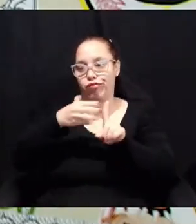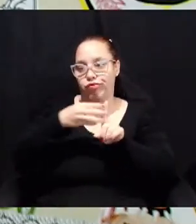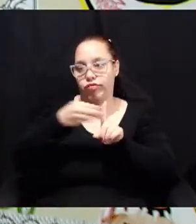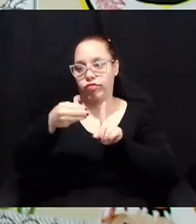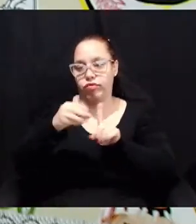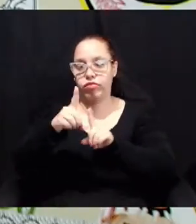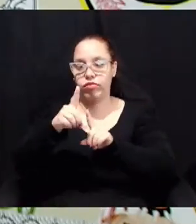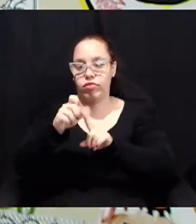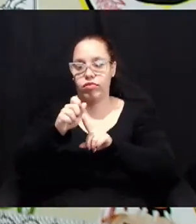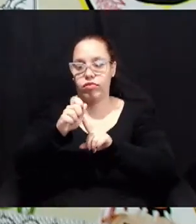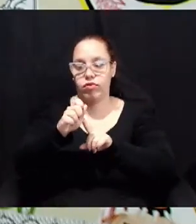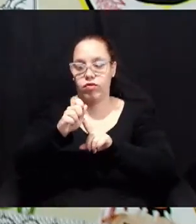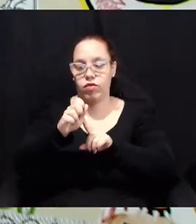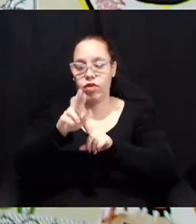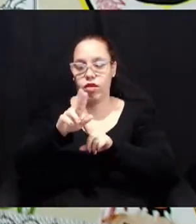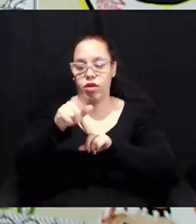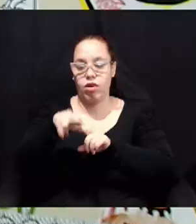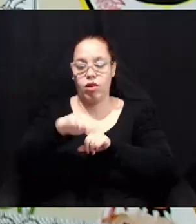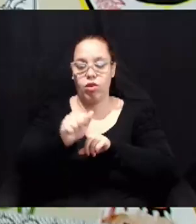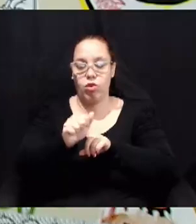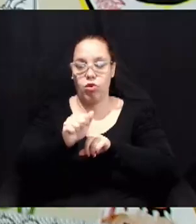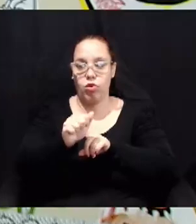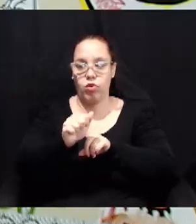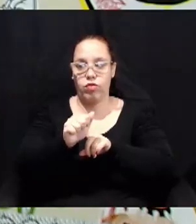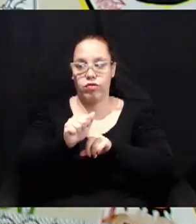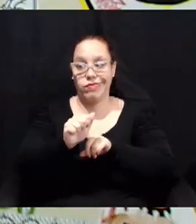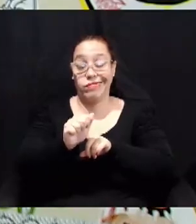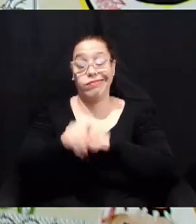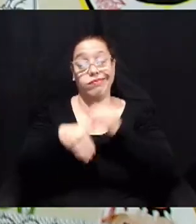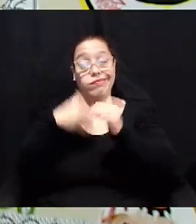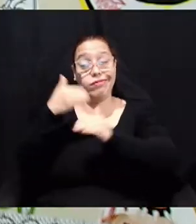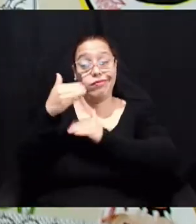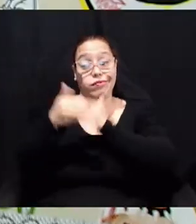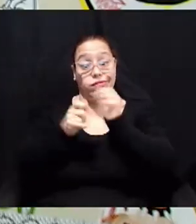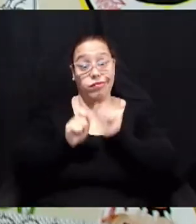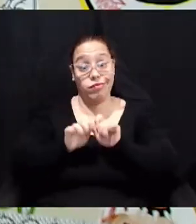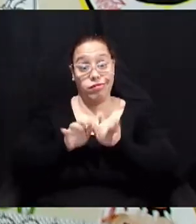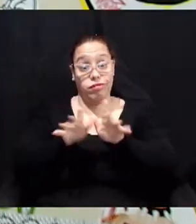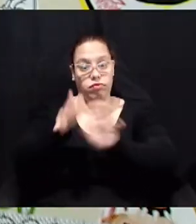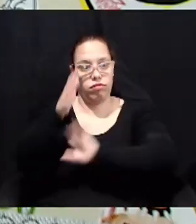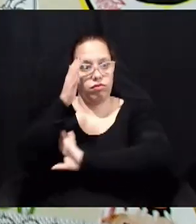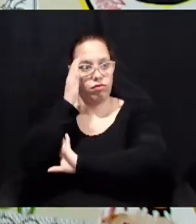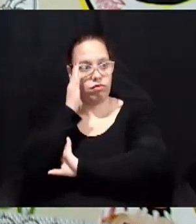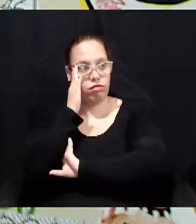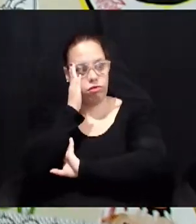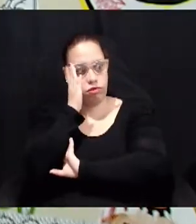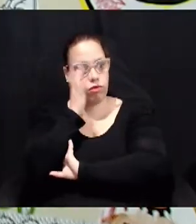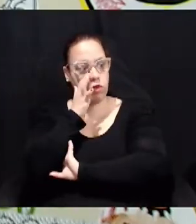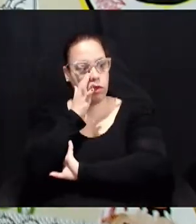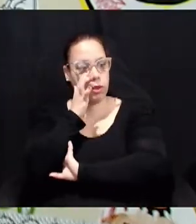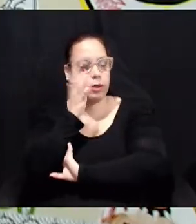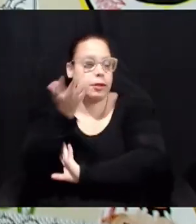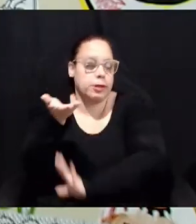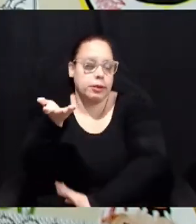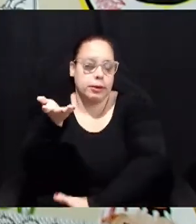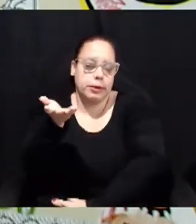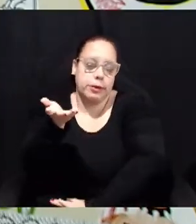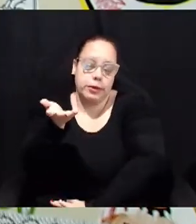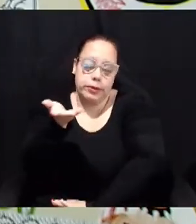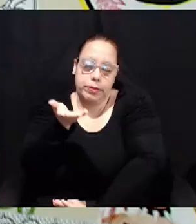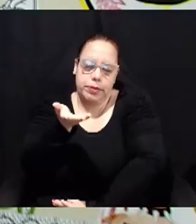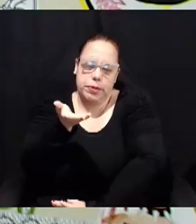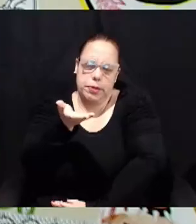e violência obstétrica, é óbvio que a gente vai gerar uma repercussão que, por um lado, acaba sendo